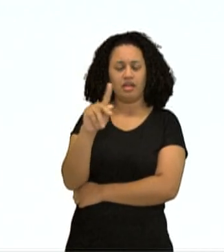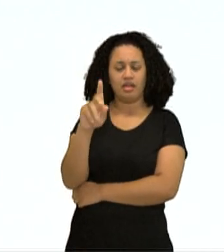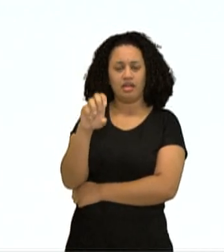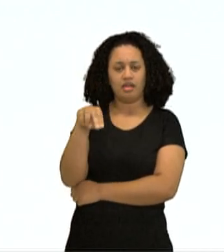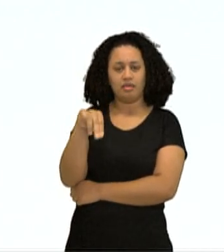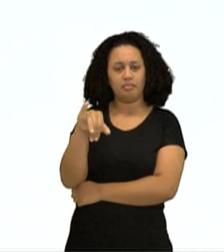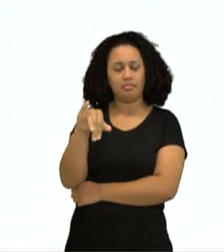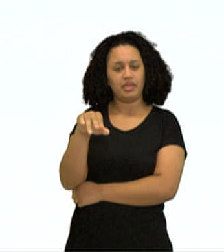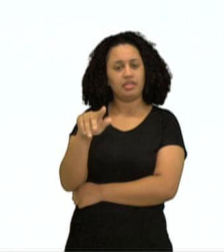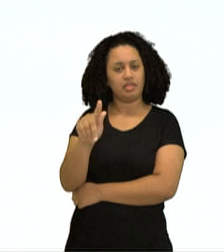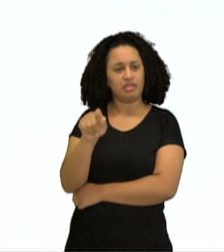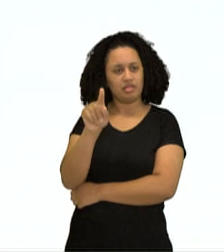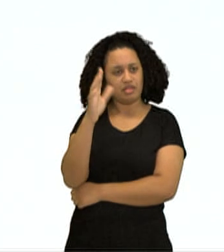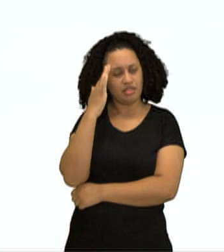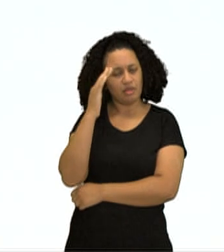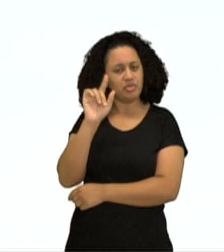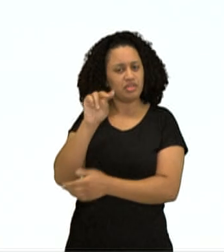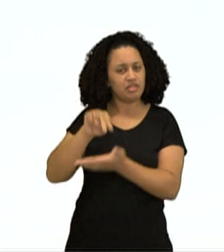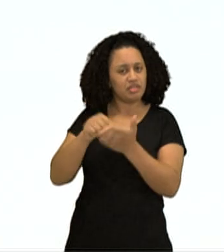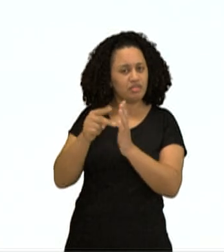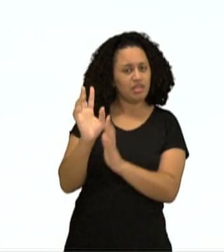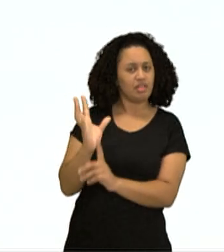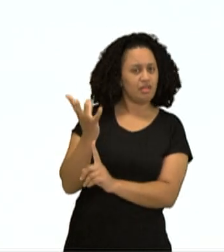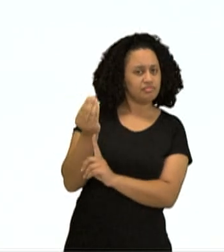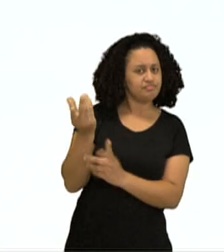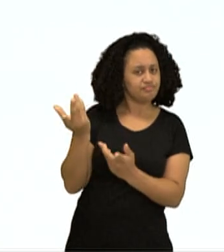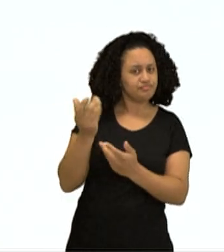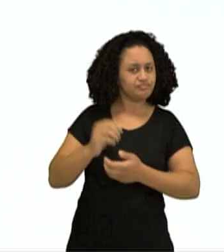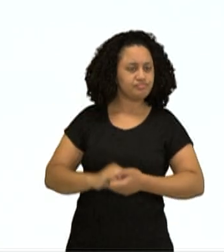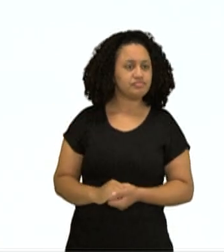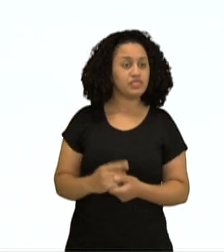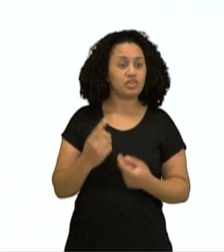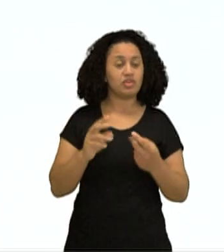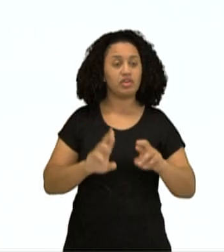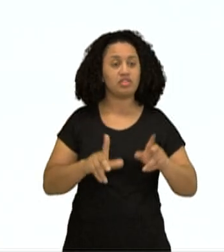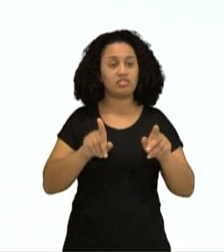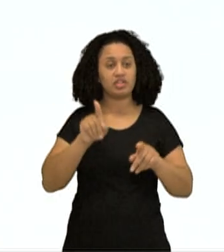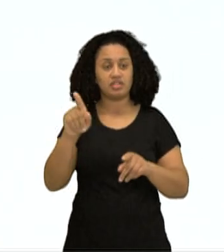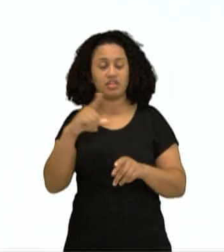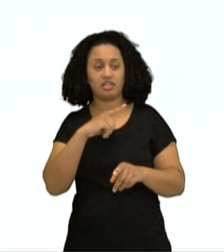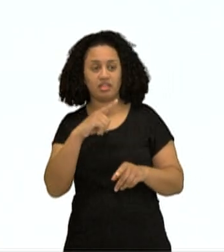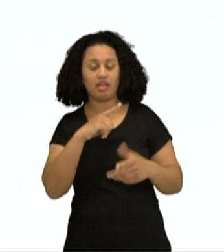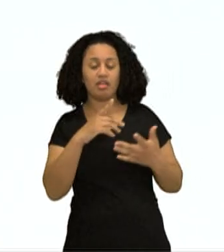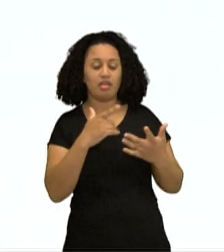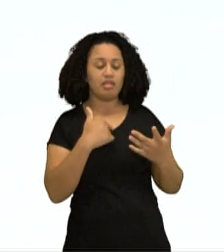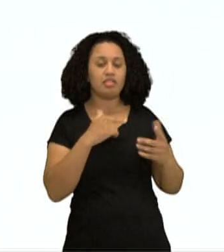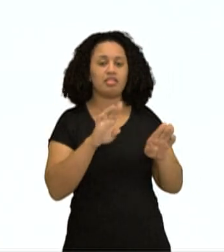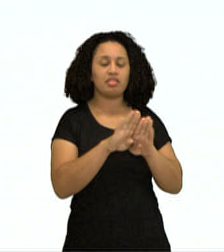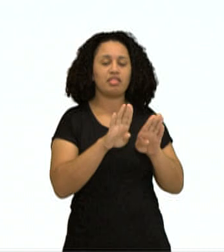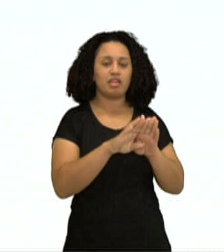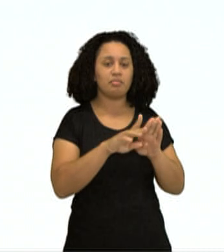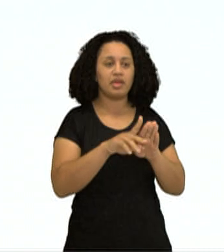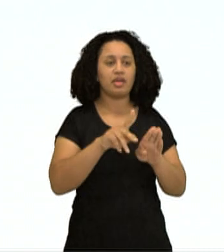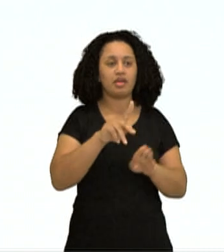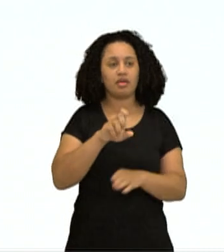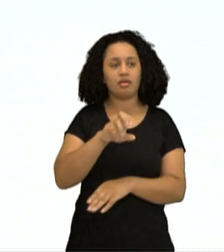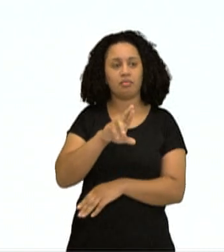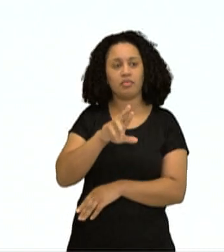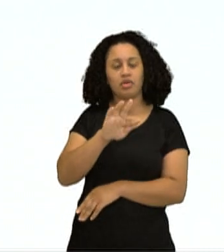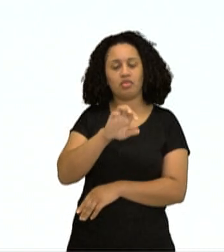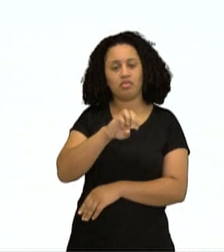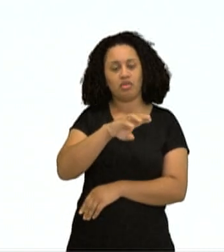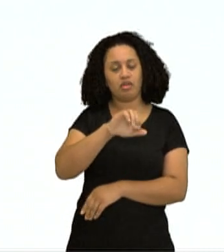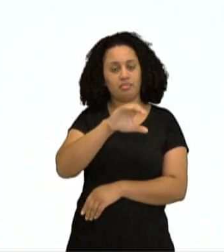o que ela representa na arte? Qual a diferença entre happening e performance? Na performance, não